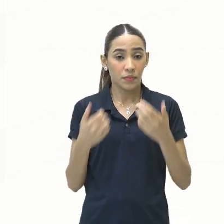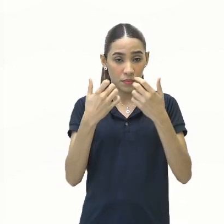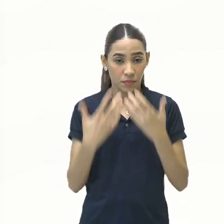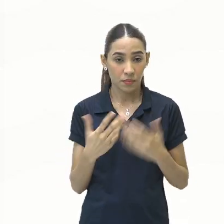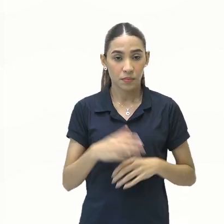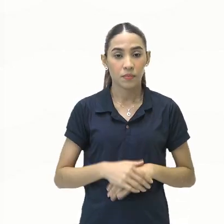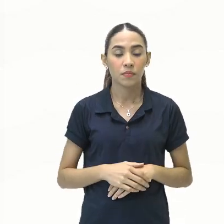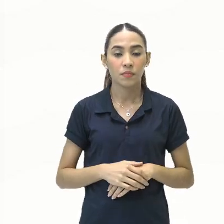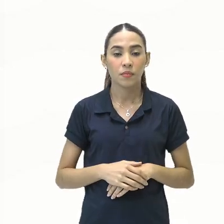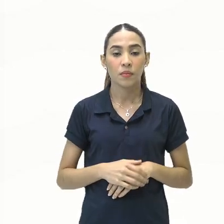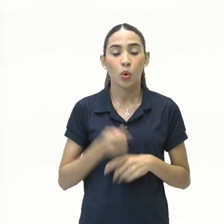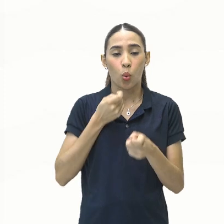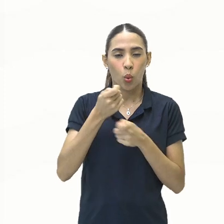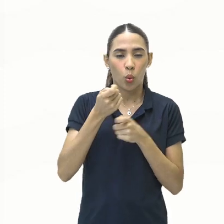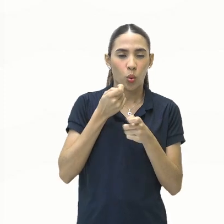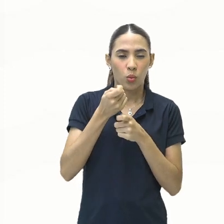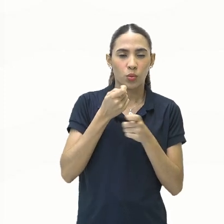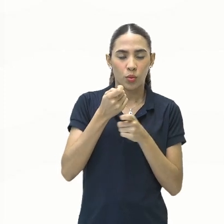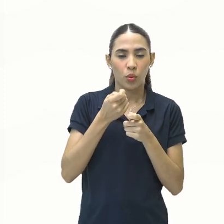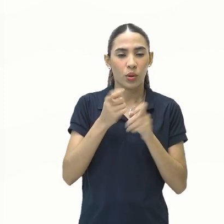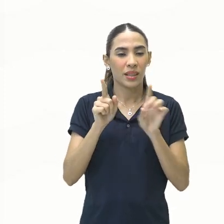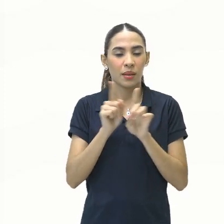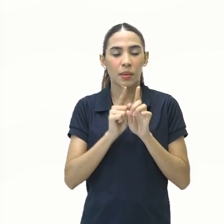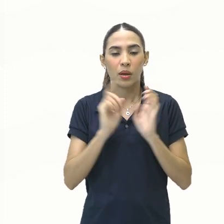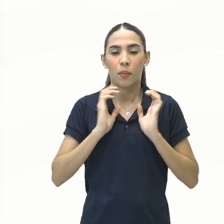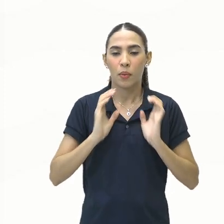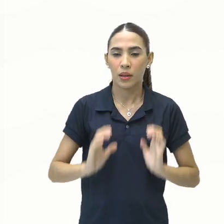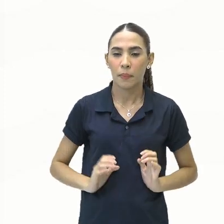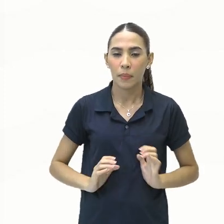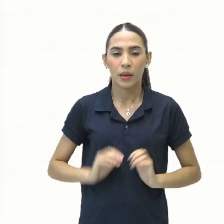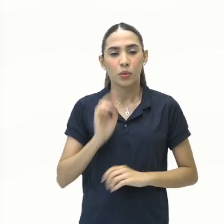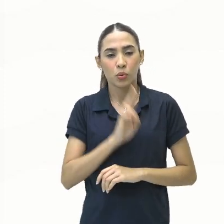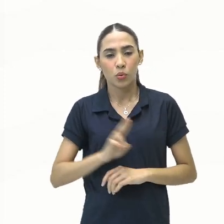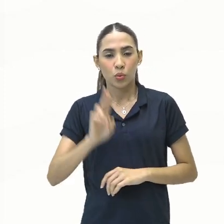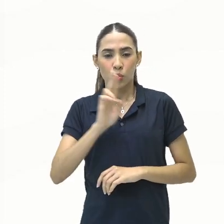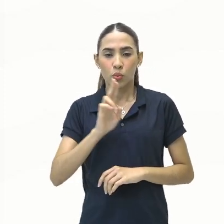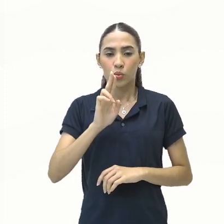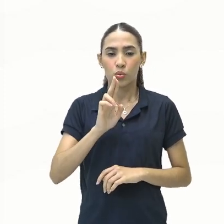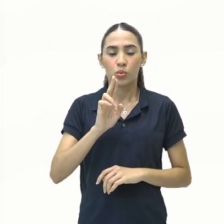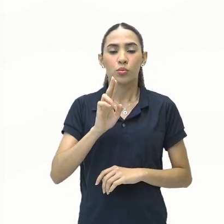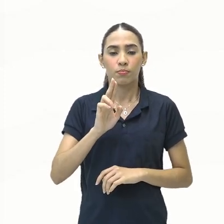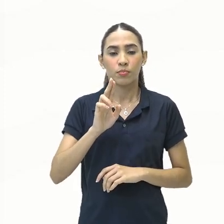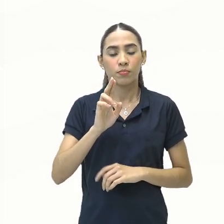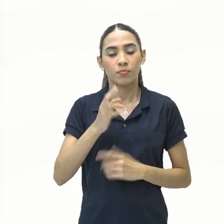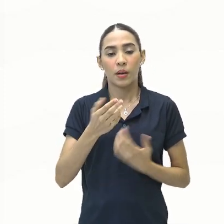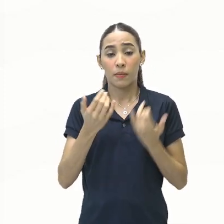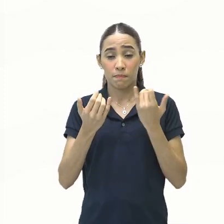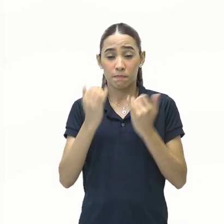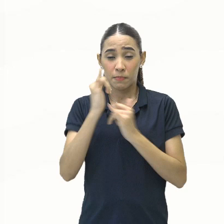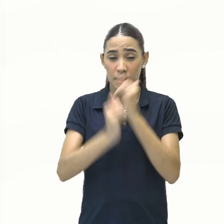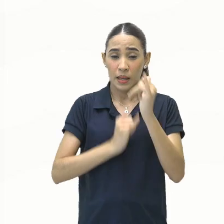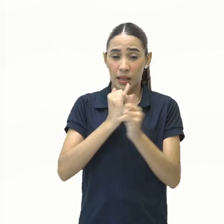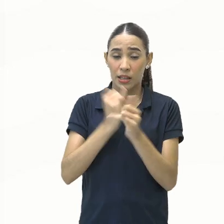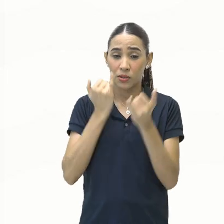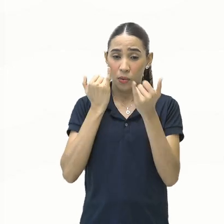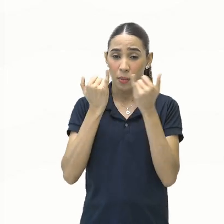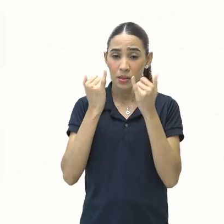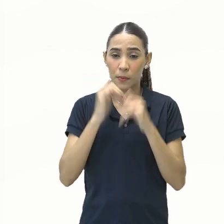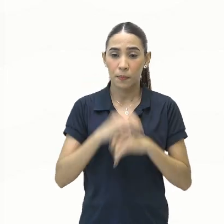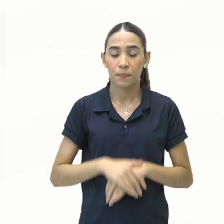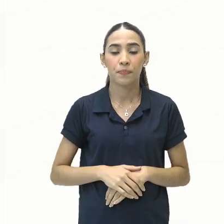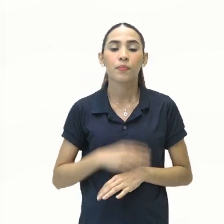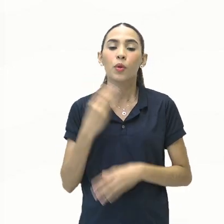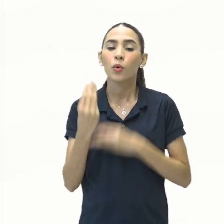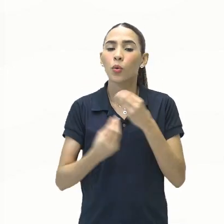da manipulação do comportamento do usuário pelo controle de dados da internet, tá? Como